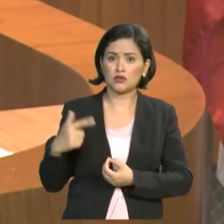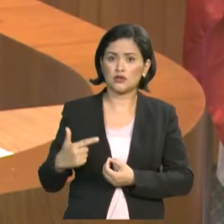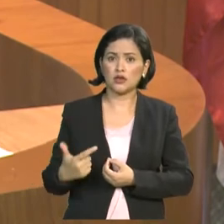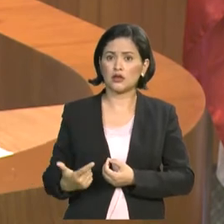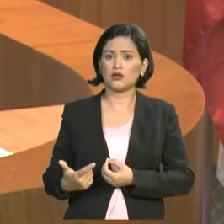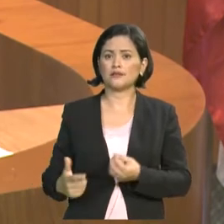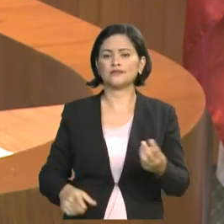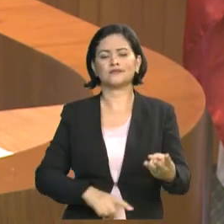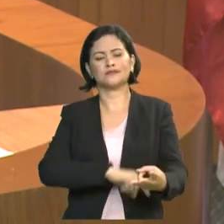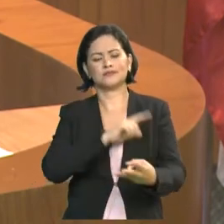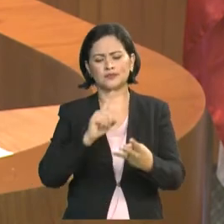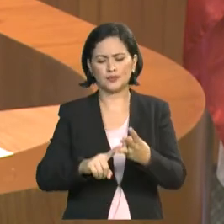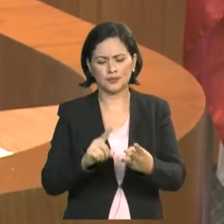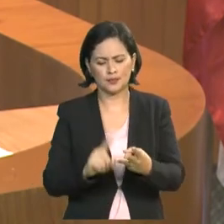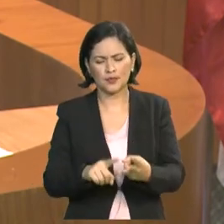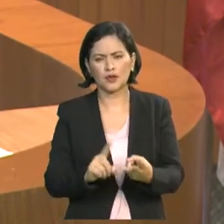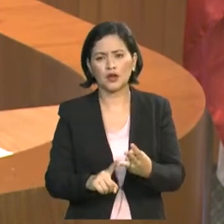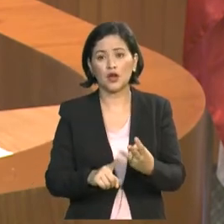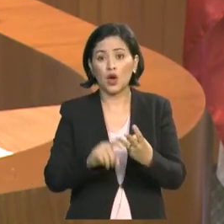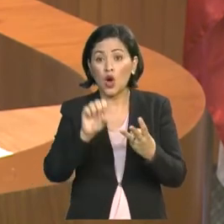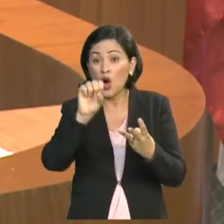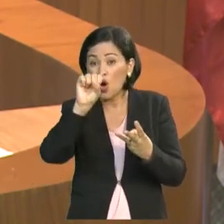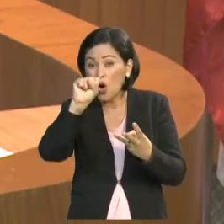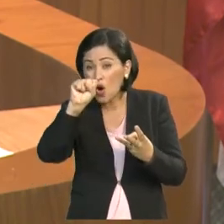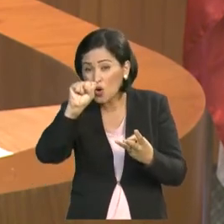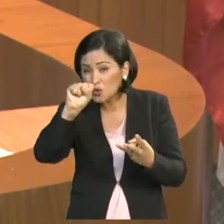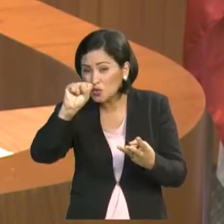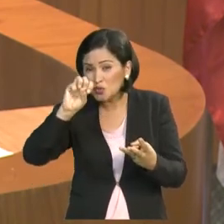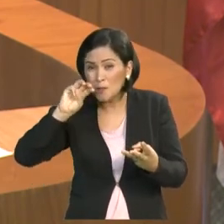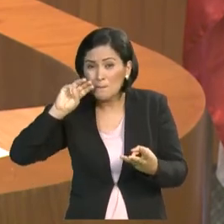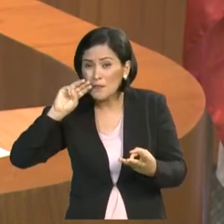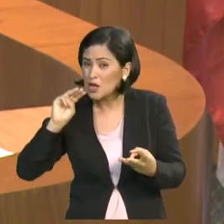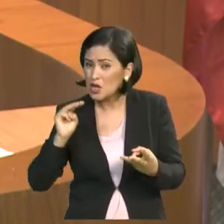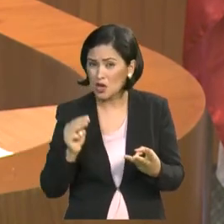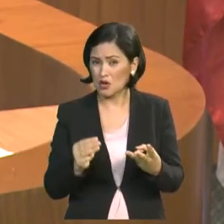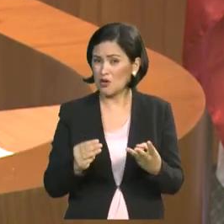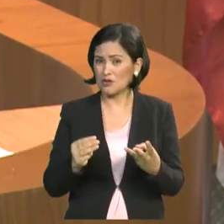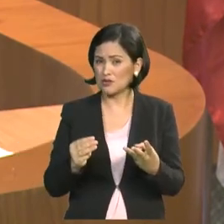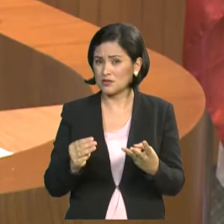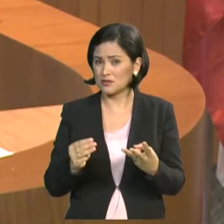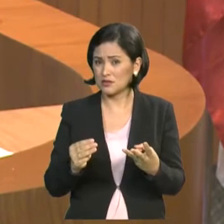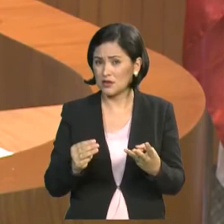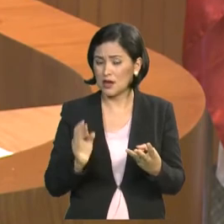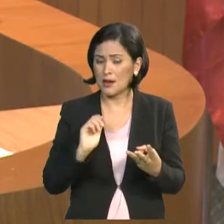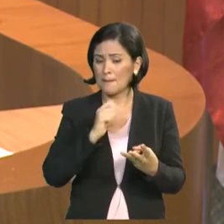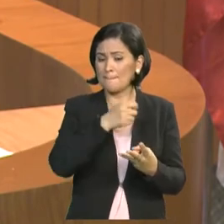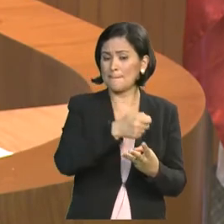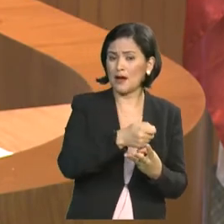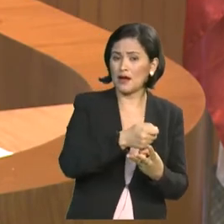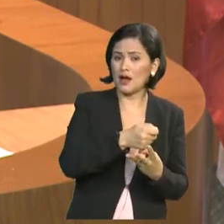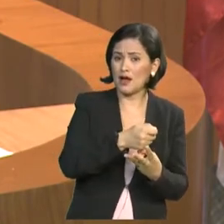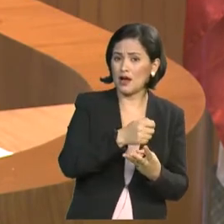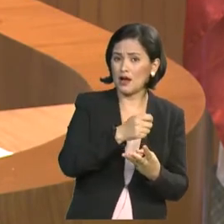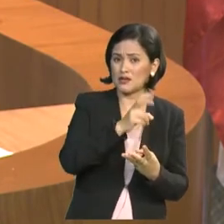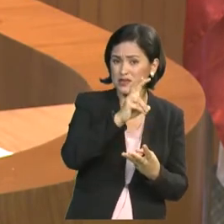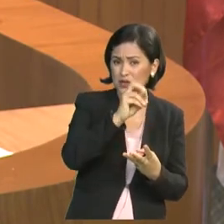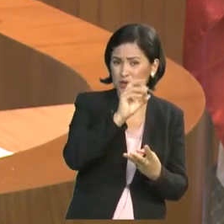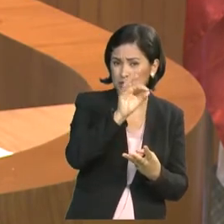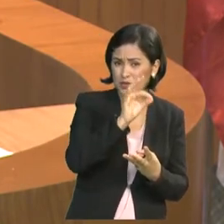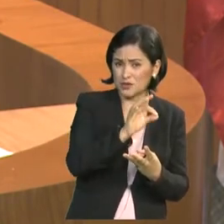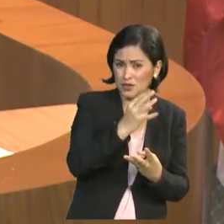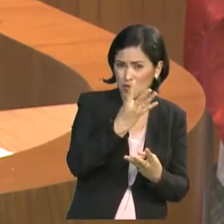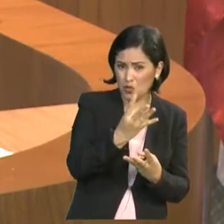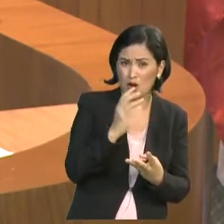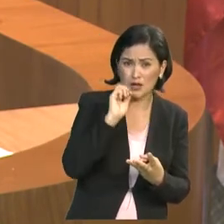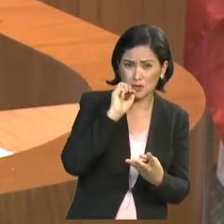respiradores, num preço de R$8.700.000, foram pagos R$4.300.000 antecipadamente, 50% do valor, e